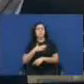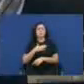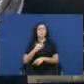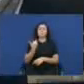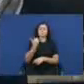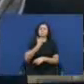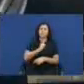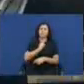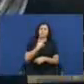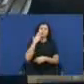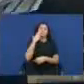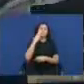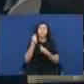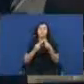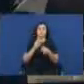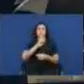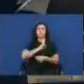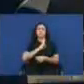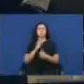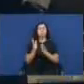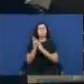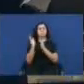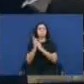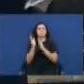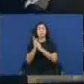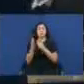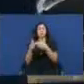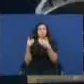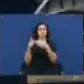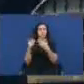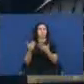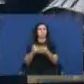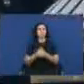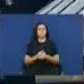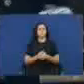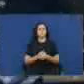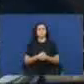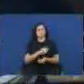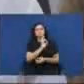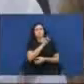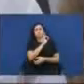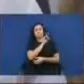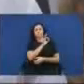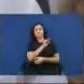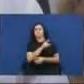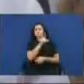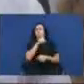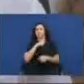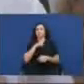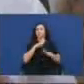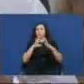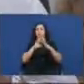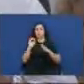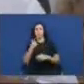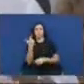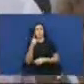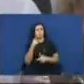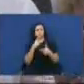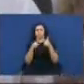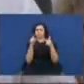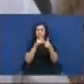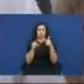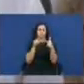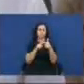o senhor pudesse me passar as cópias. Parabéns pela propositura. Mas independente de Vossa Excelência ter ou não um imóvel